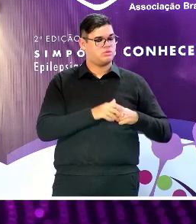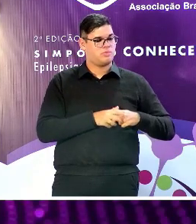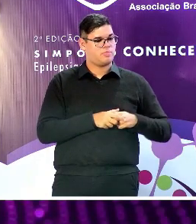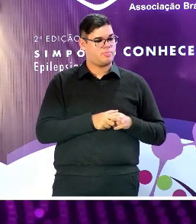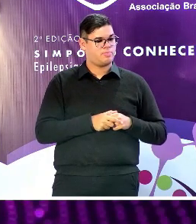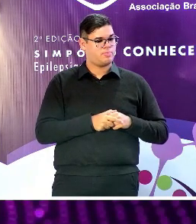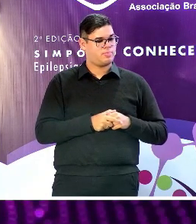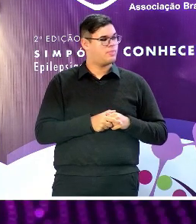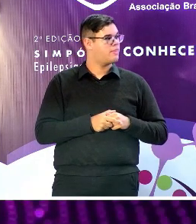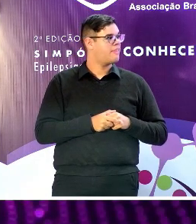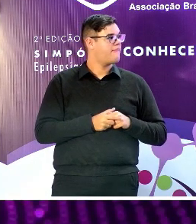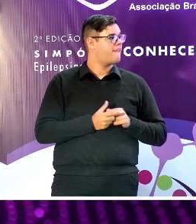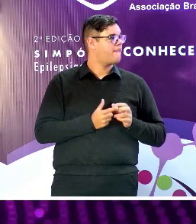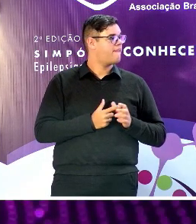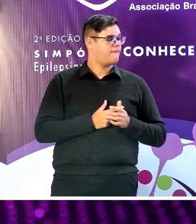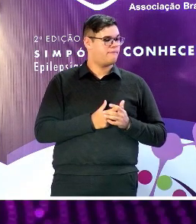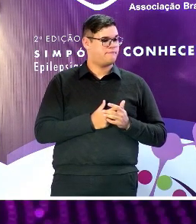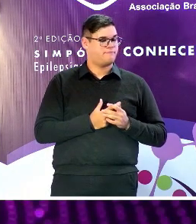Eita.